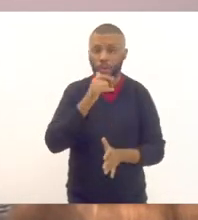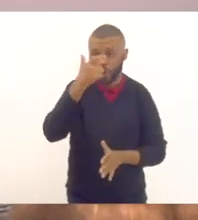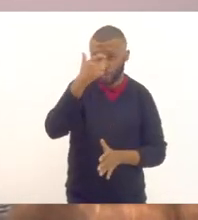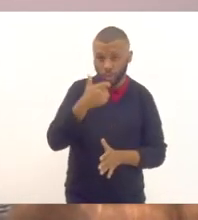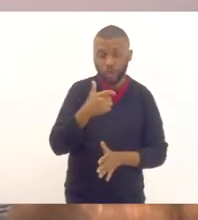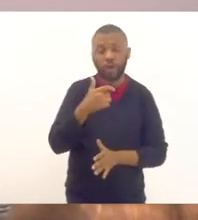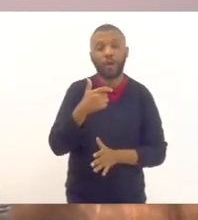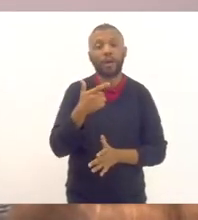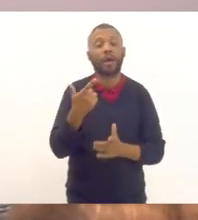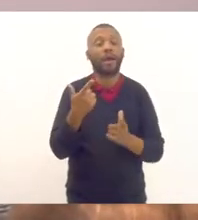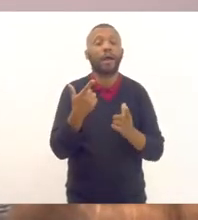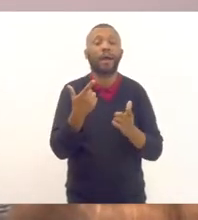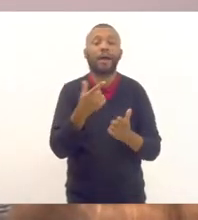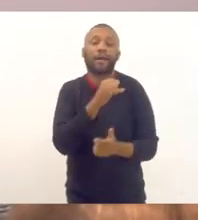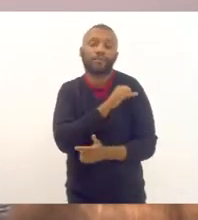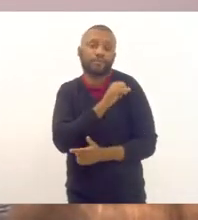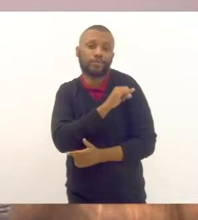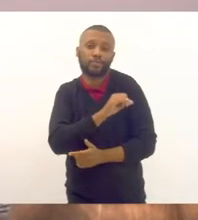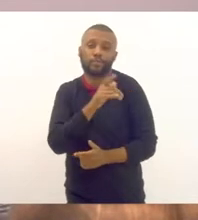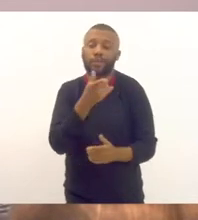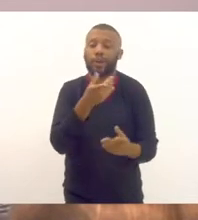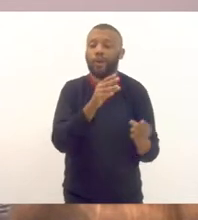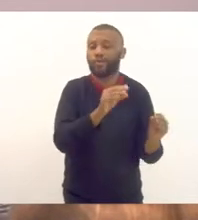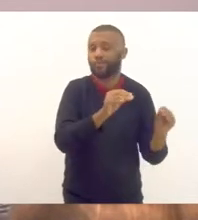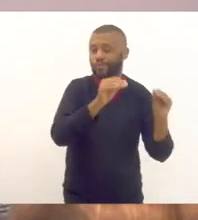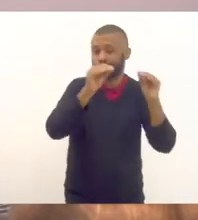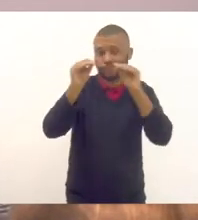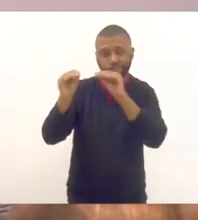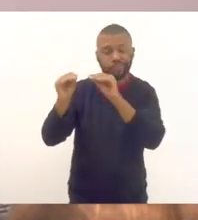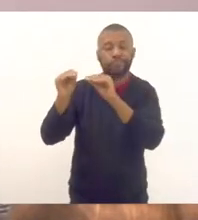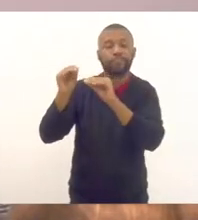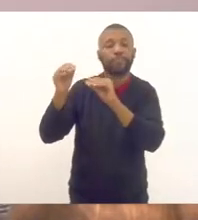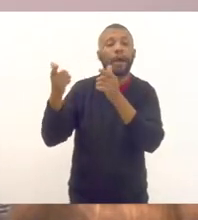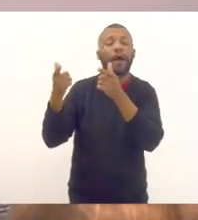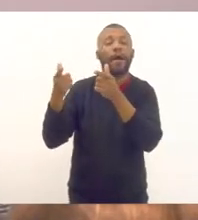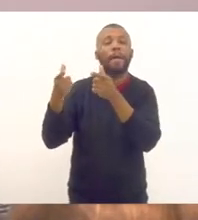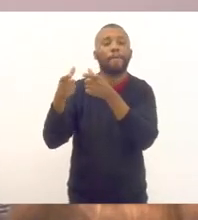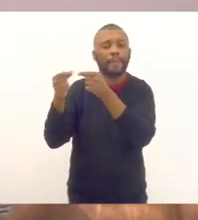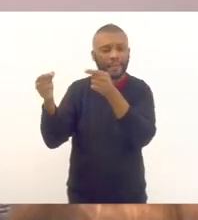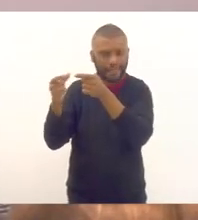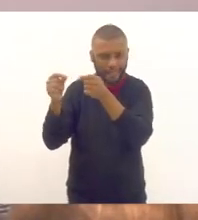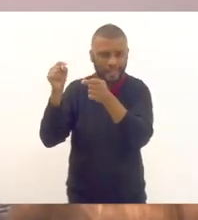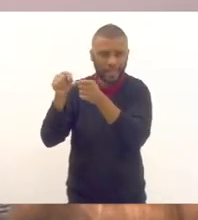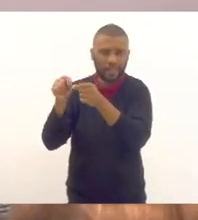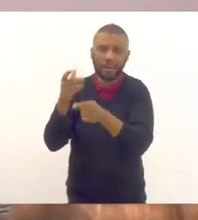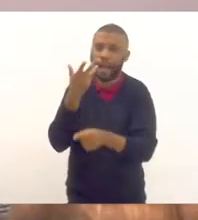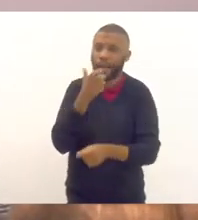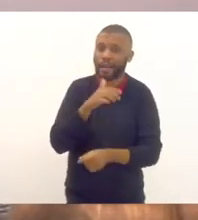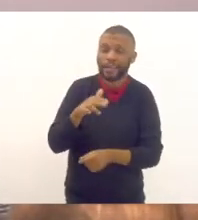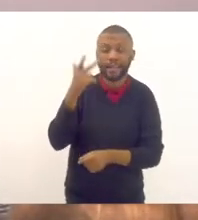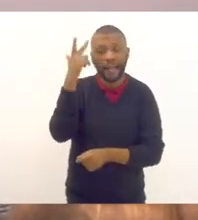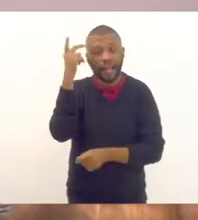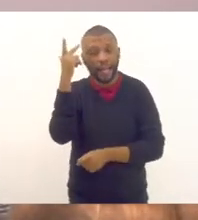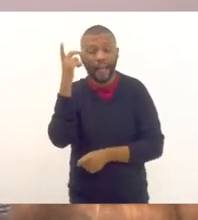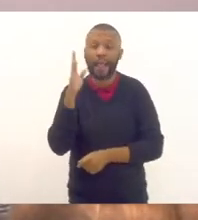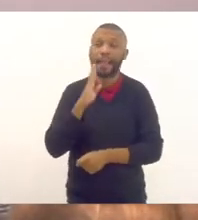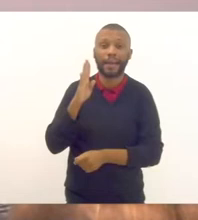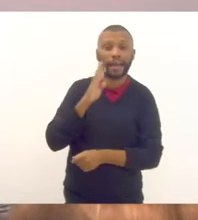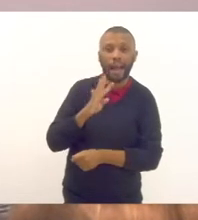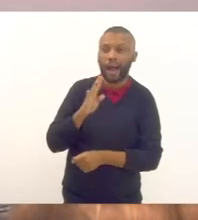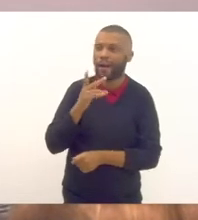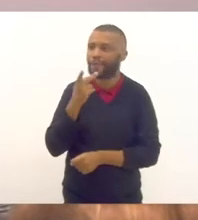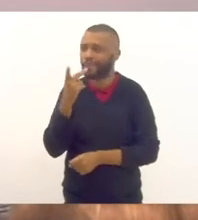eu fui para Brasília pequeno porque meu pai é militar, meu pai foi transferido. E quando eu era criança, era legal em Brasília você falar que era